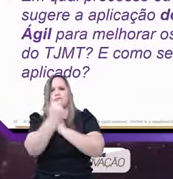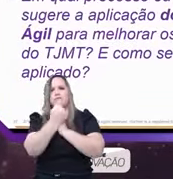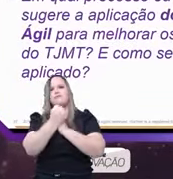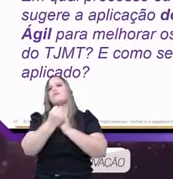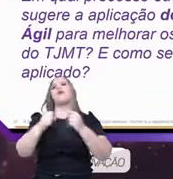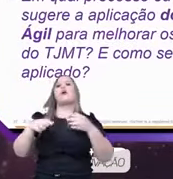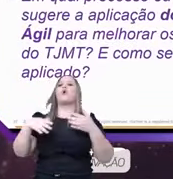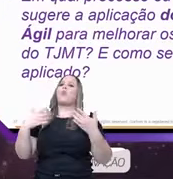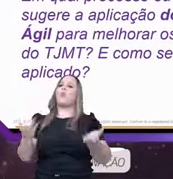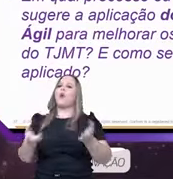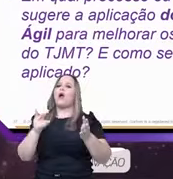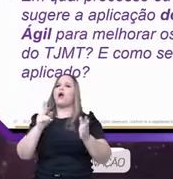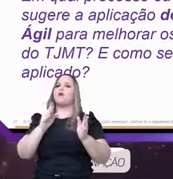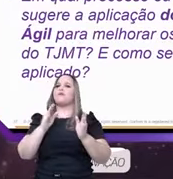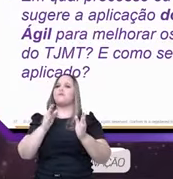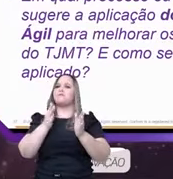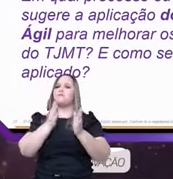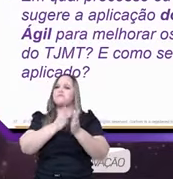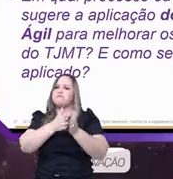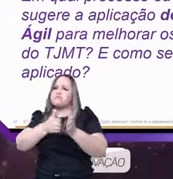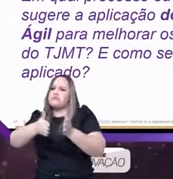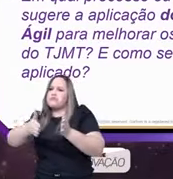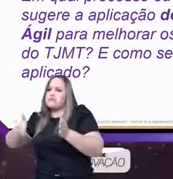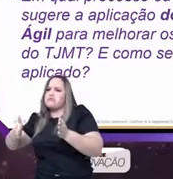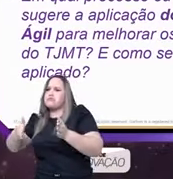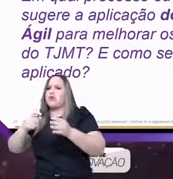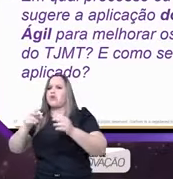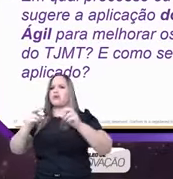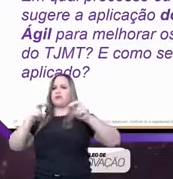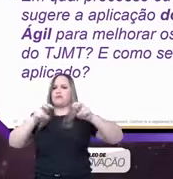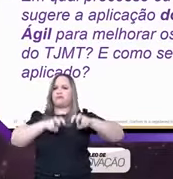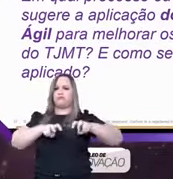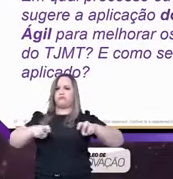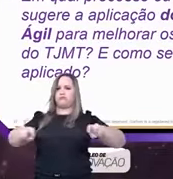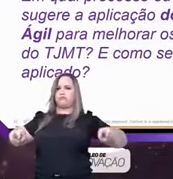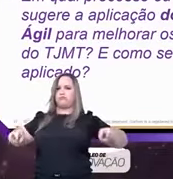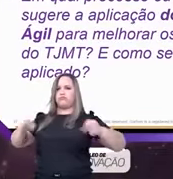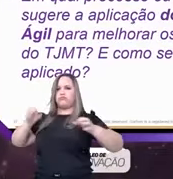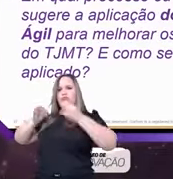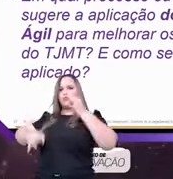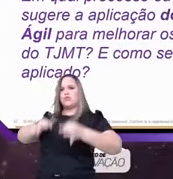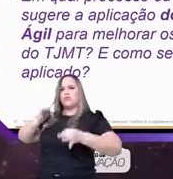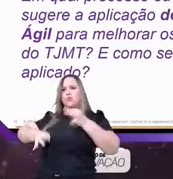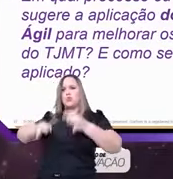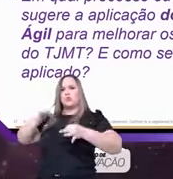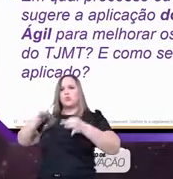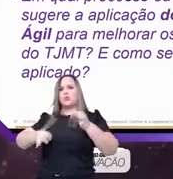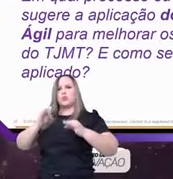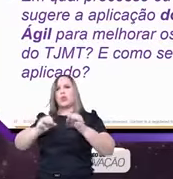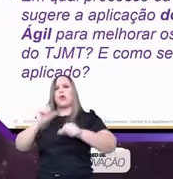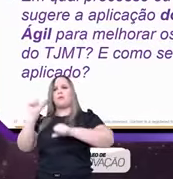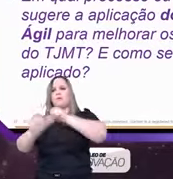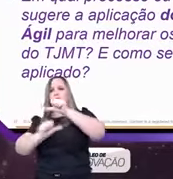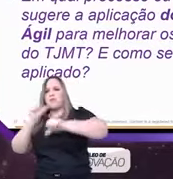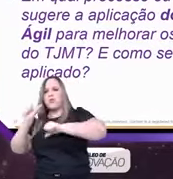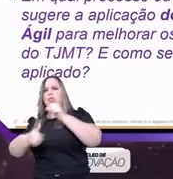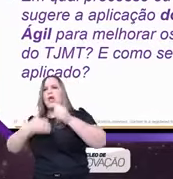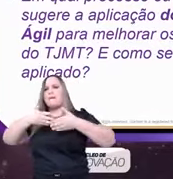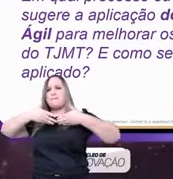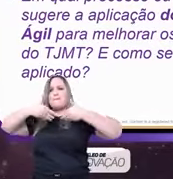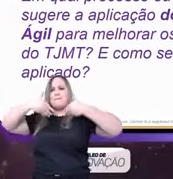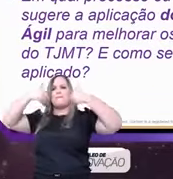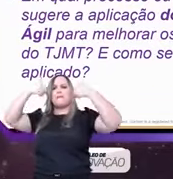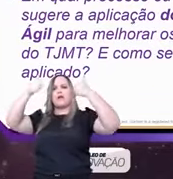processo ou área, para os nossos jurados, você aplicaria o modelo ágil para melhorar os serviços do PJMT